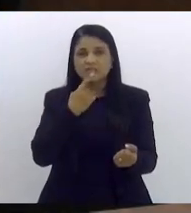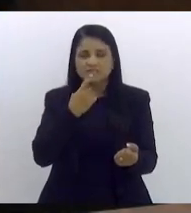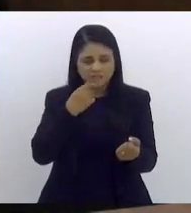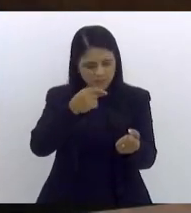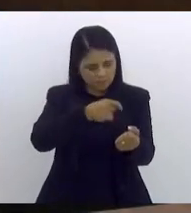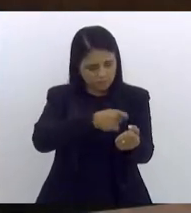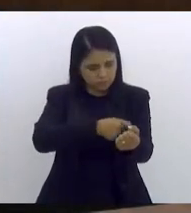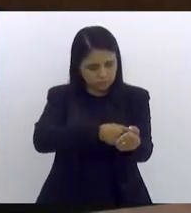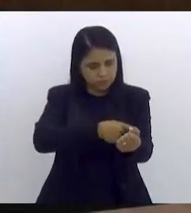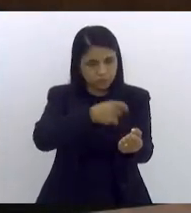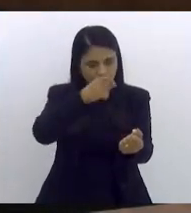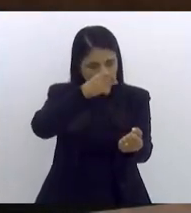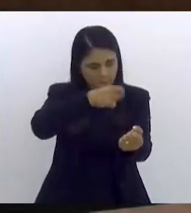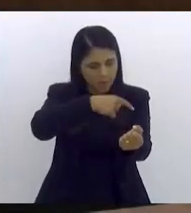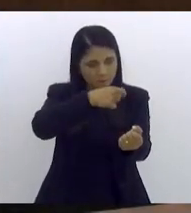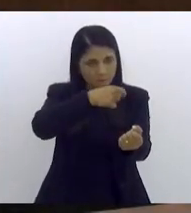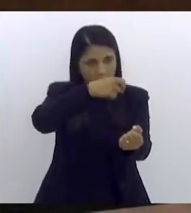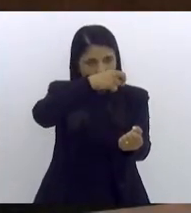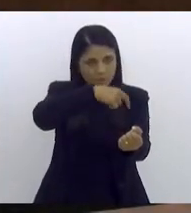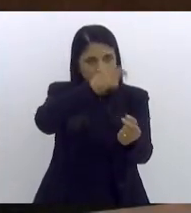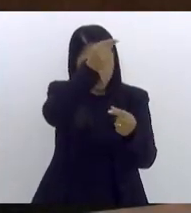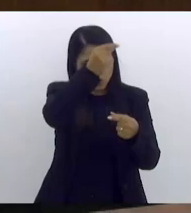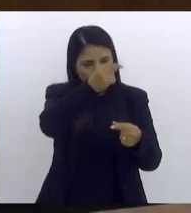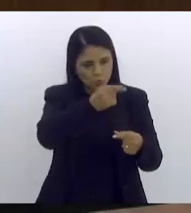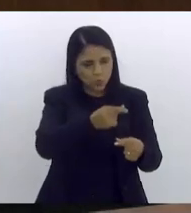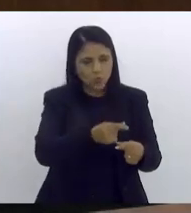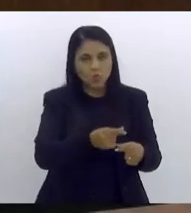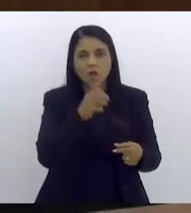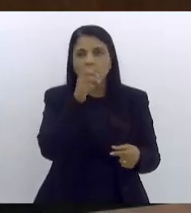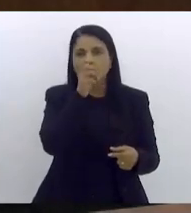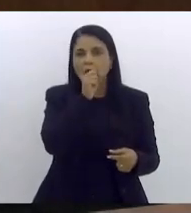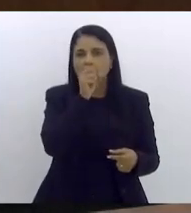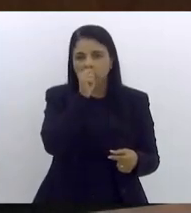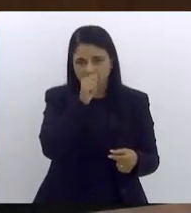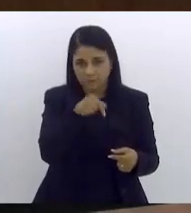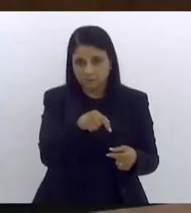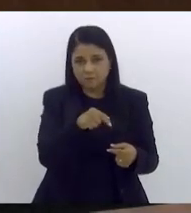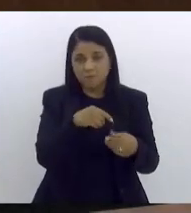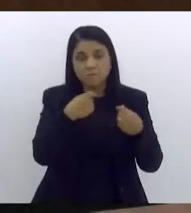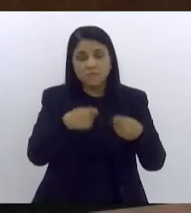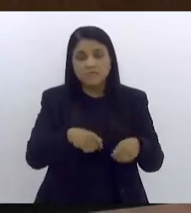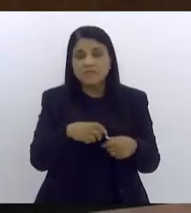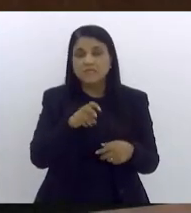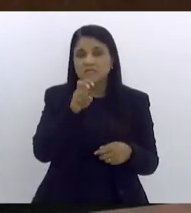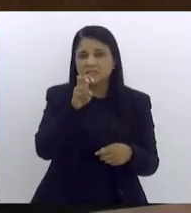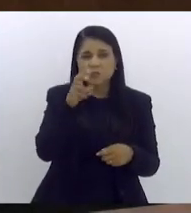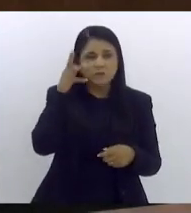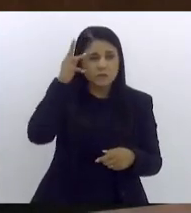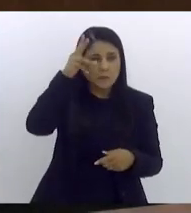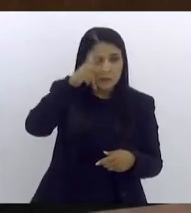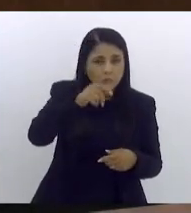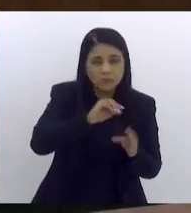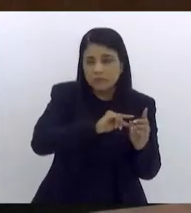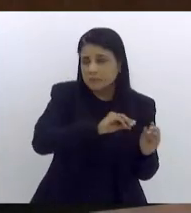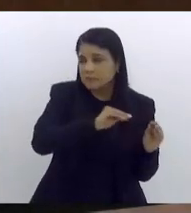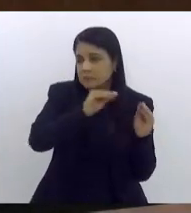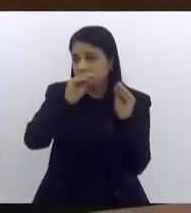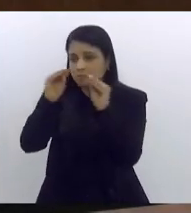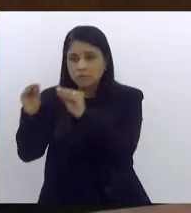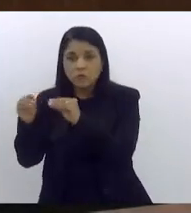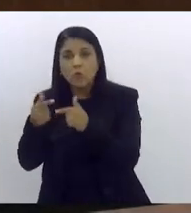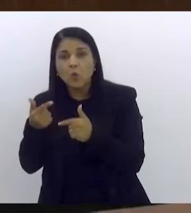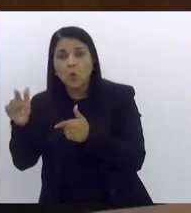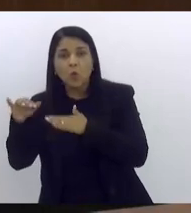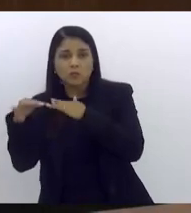horas da manhã para realizar o seu tratamento fora da cidade. A cidade é bilionária, mas lá não existe